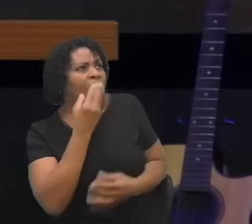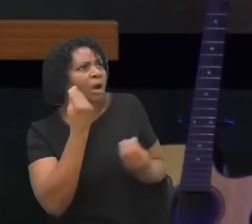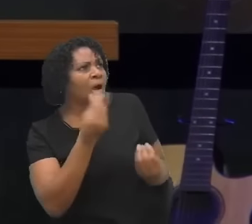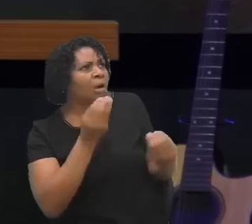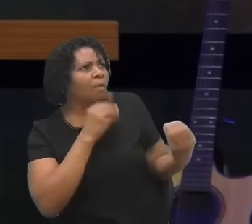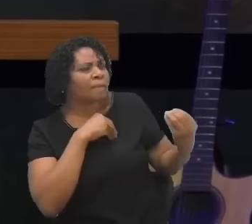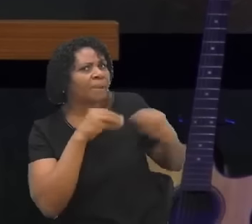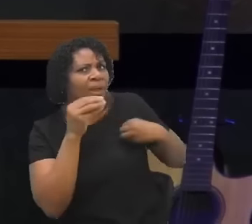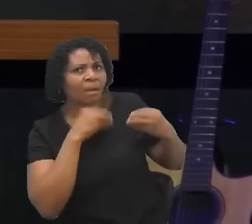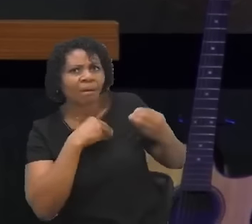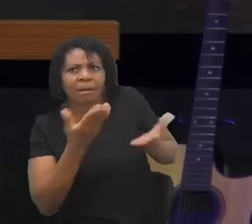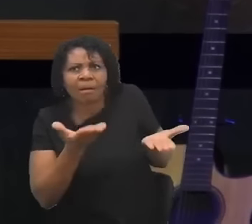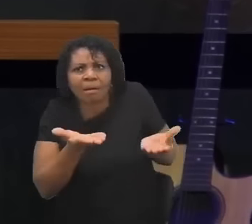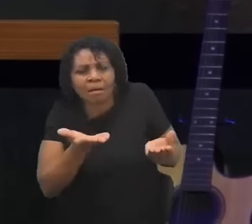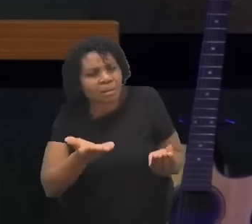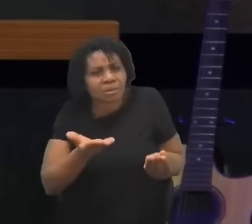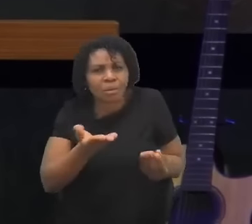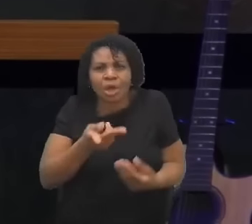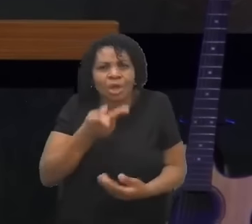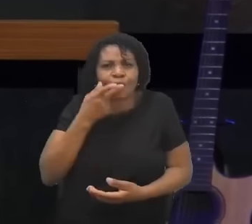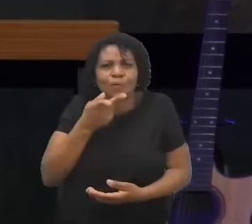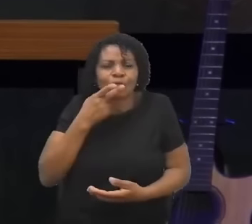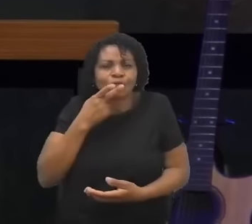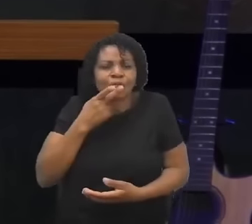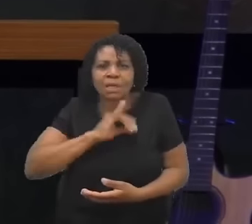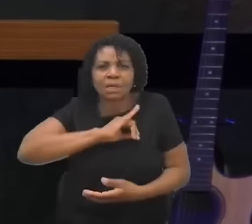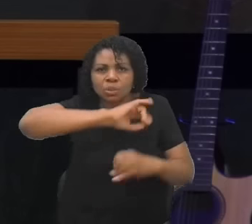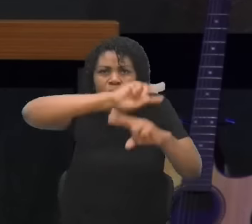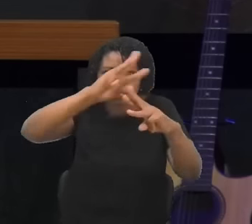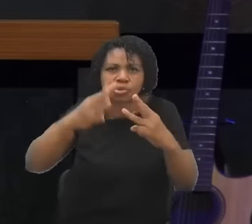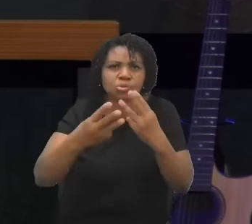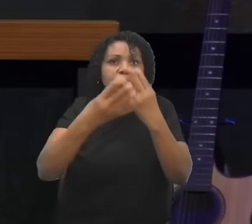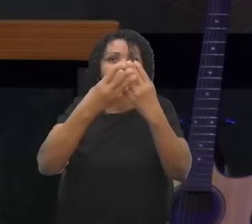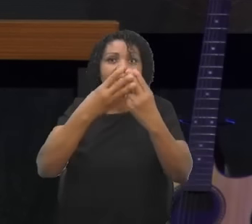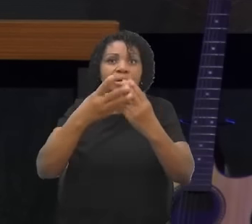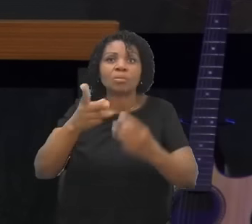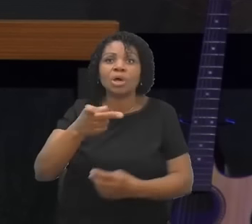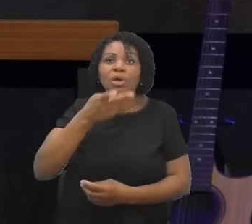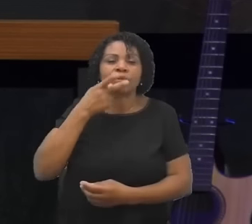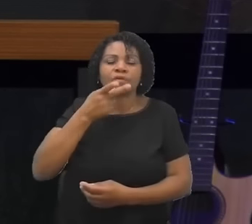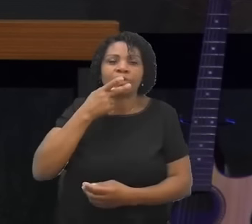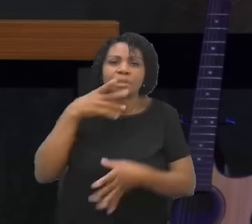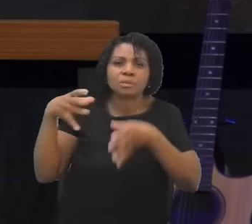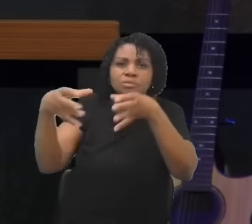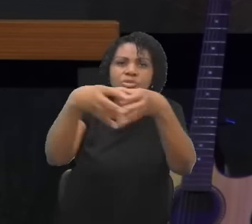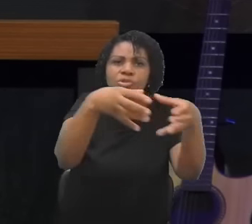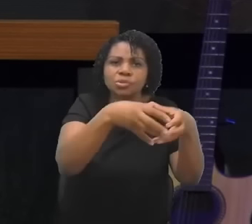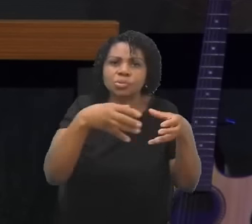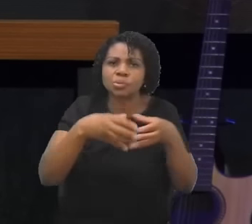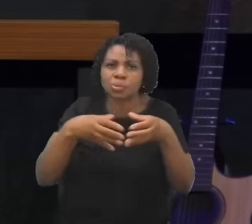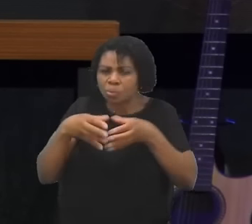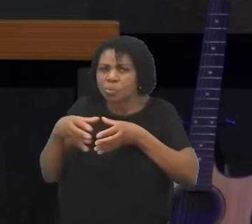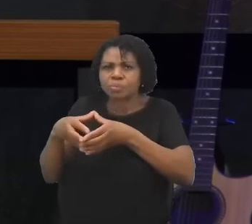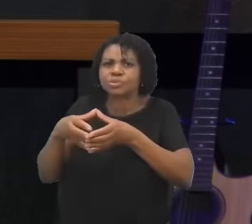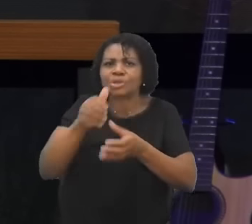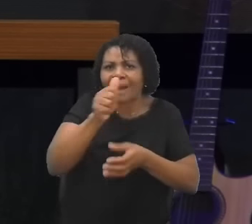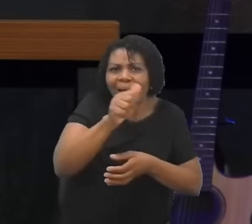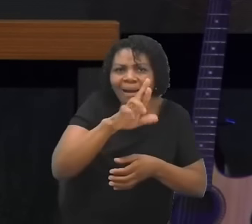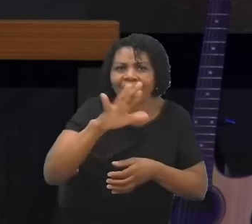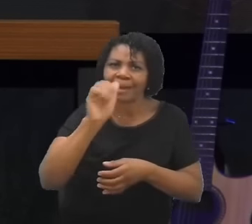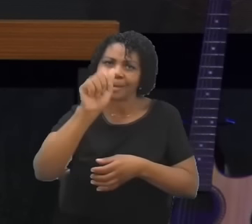atrocidade. Não estou falando mais só de judeus, eu estou falando de drusos. Drusos são de origem árabe, moram em